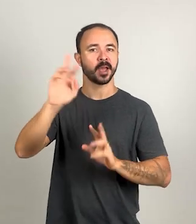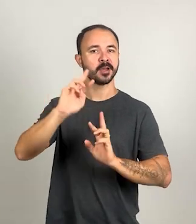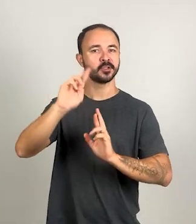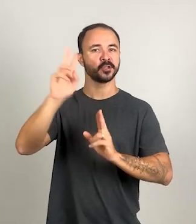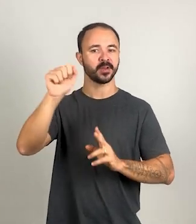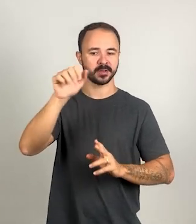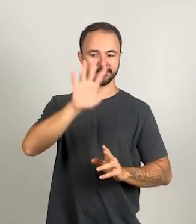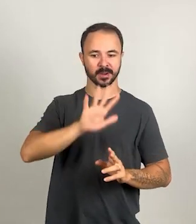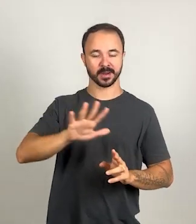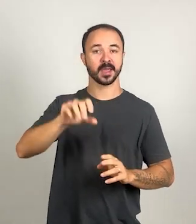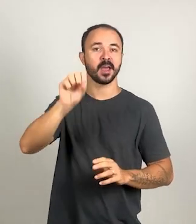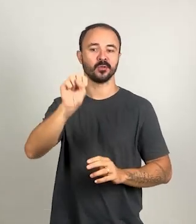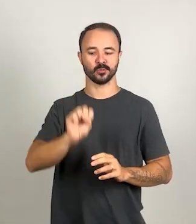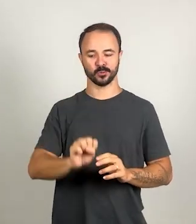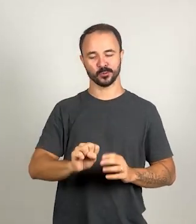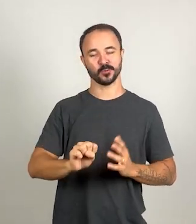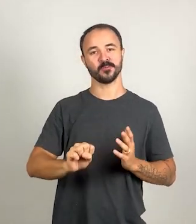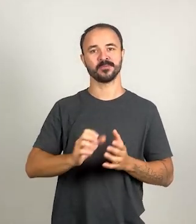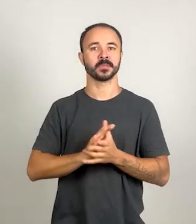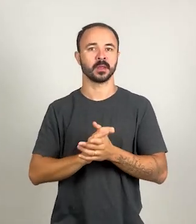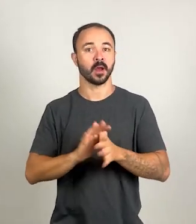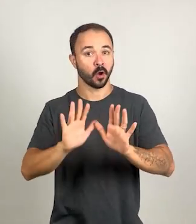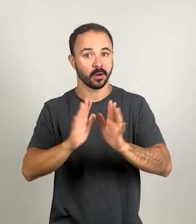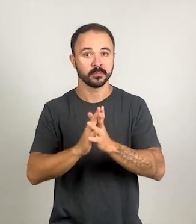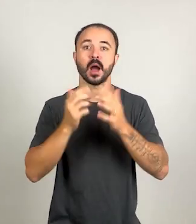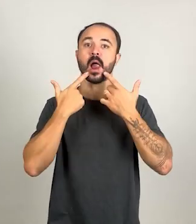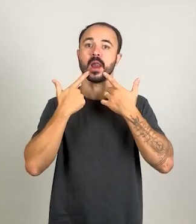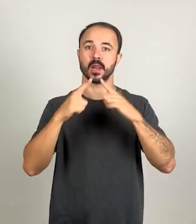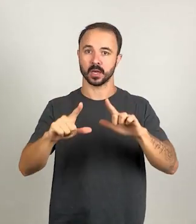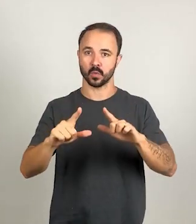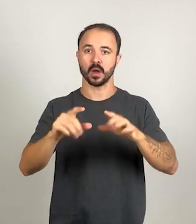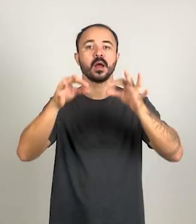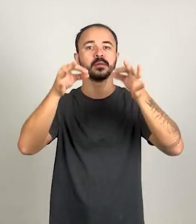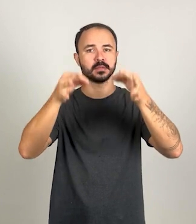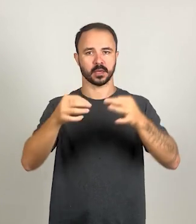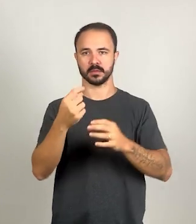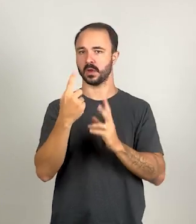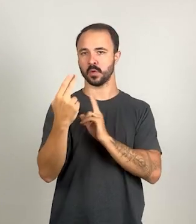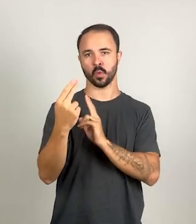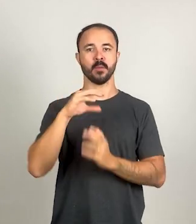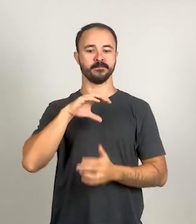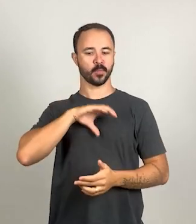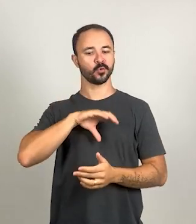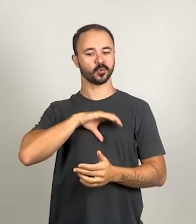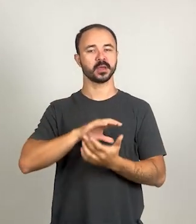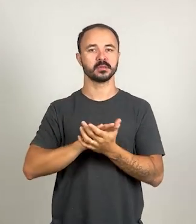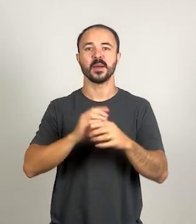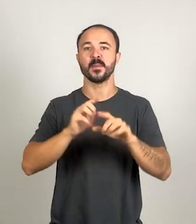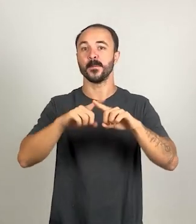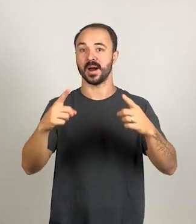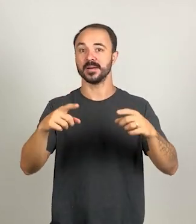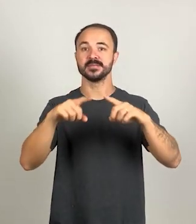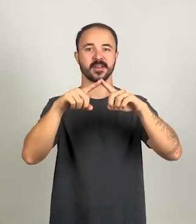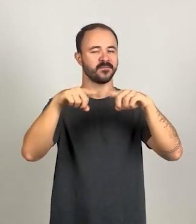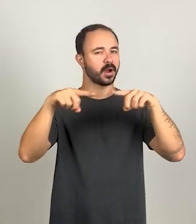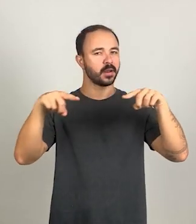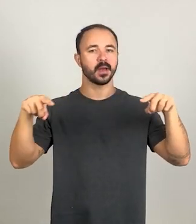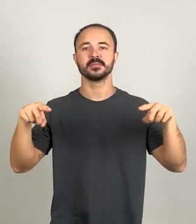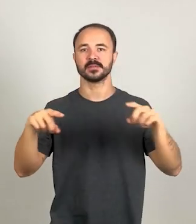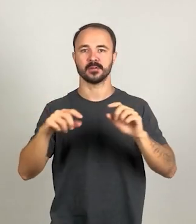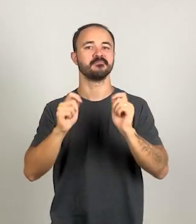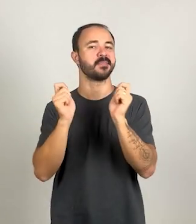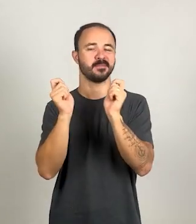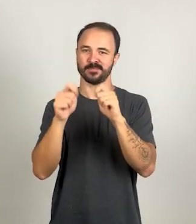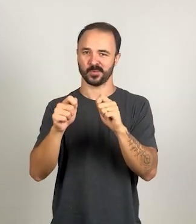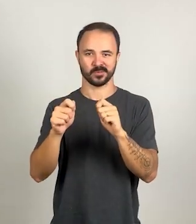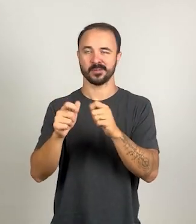país claro que um idioma nos une mas as variações podem ser consideráveis e justificadas de acordo